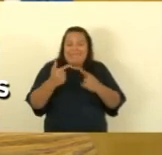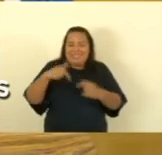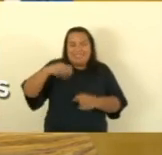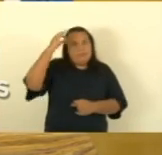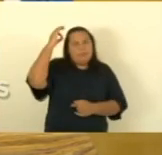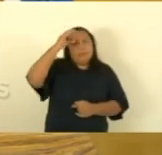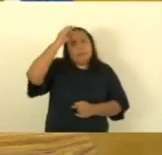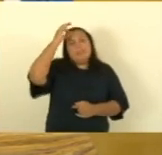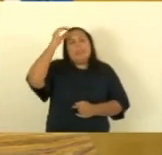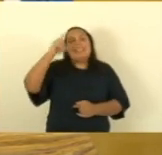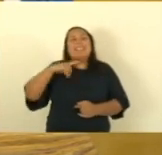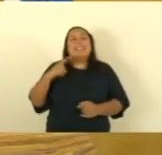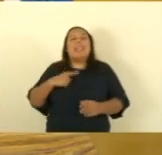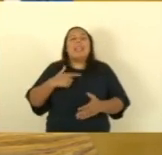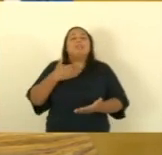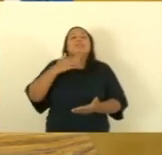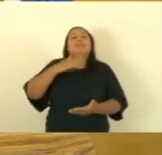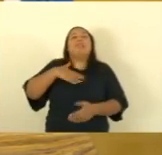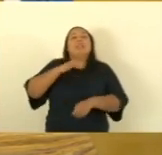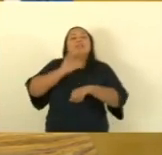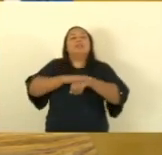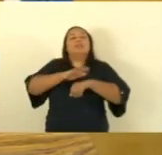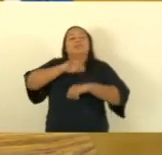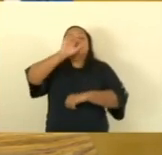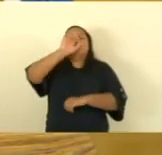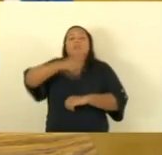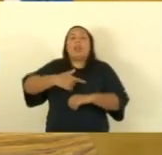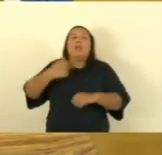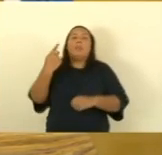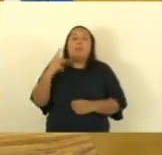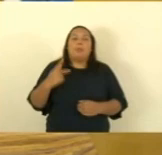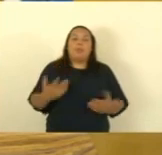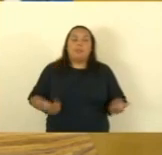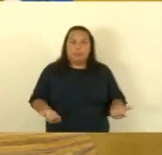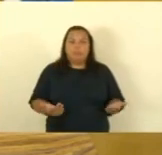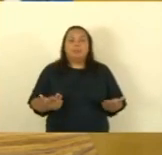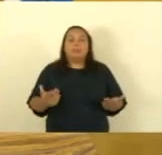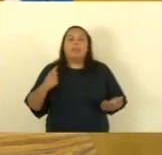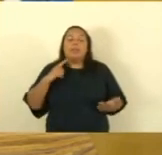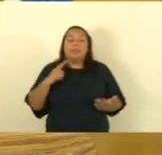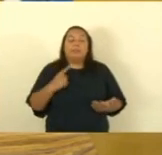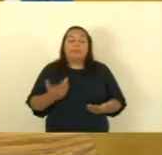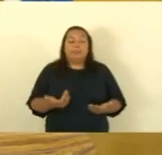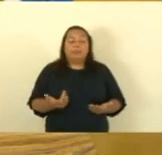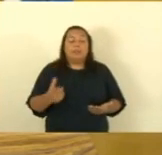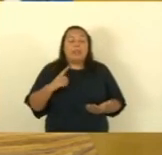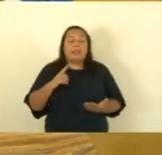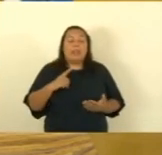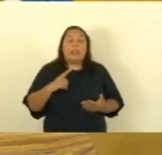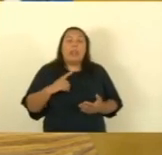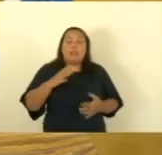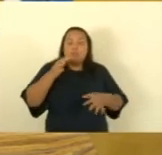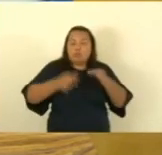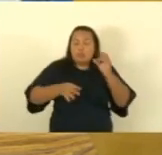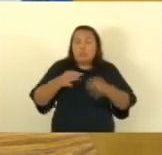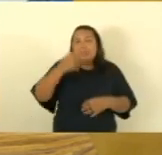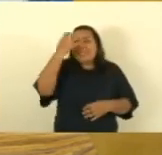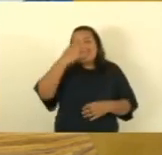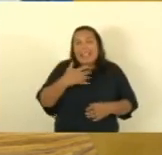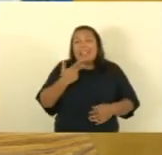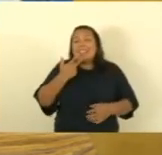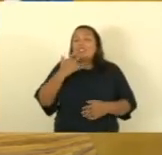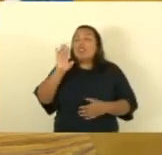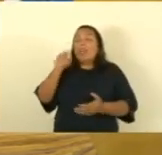Santo, Danilo, tem autoridade pública. Tem autoridade pública. E tem uma justiça séria que mandou